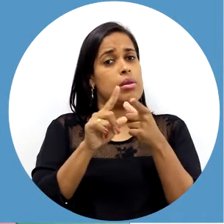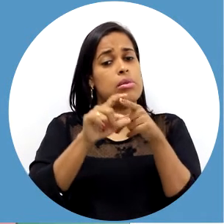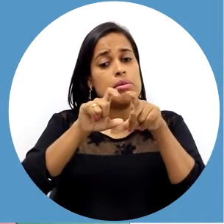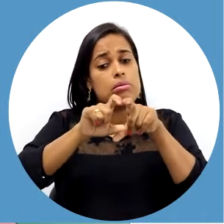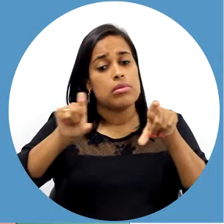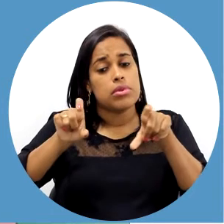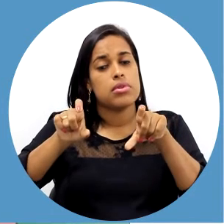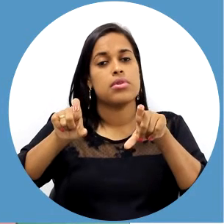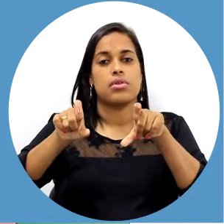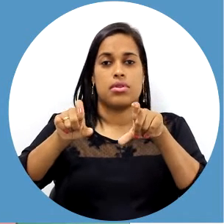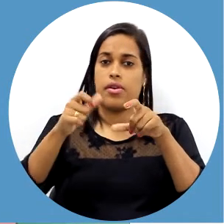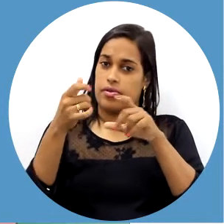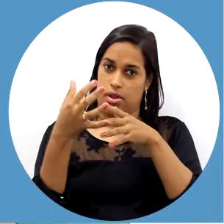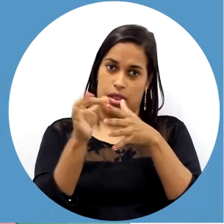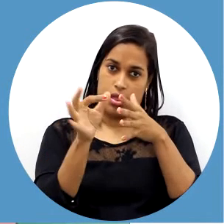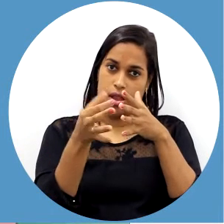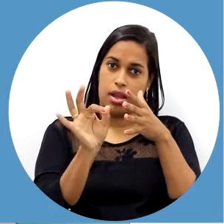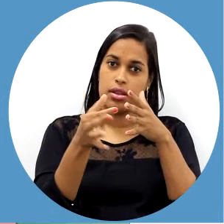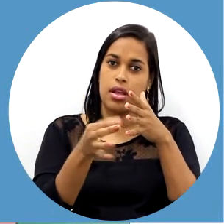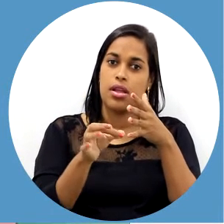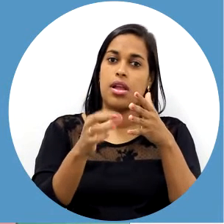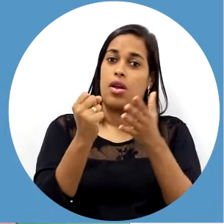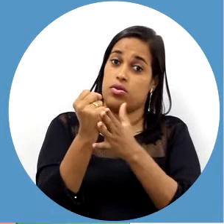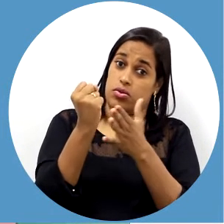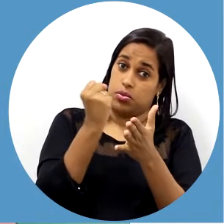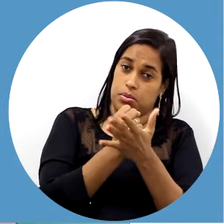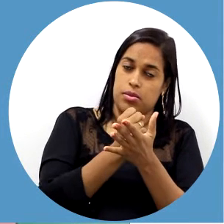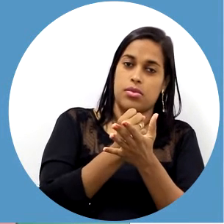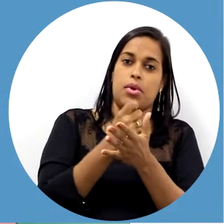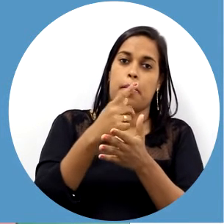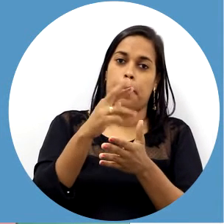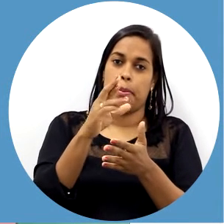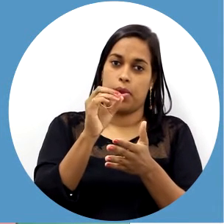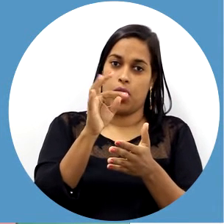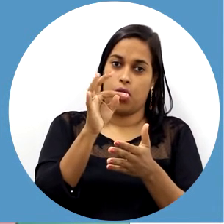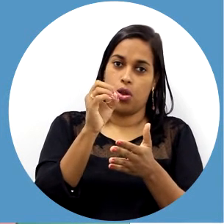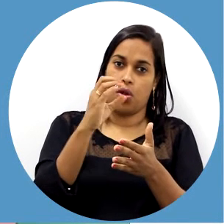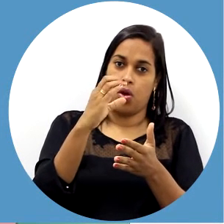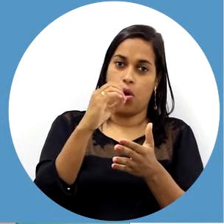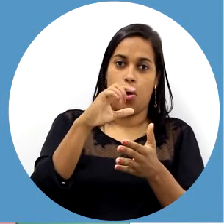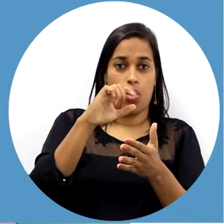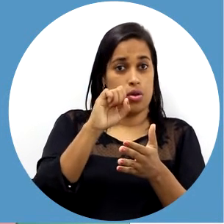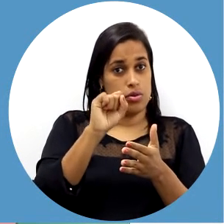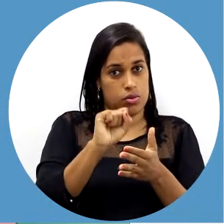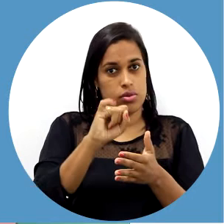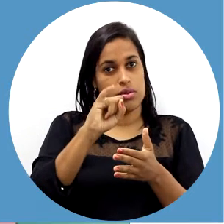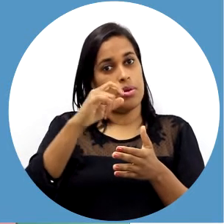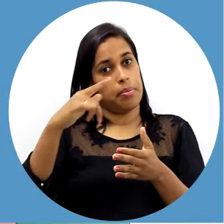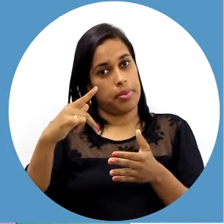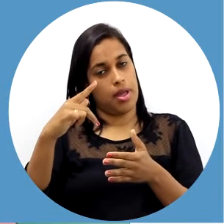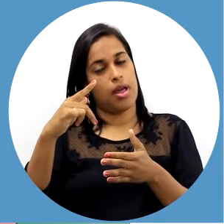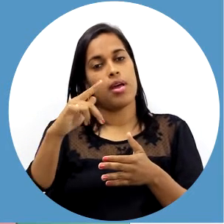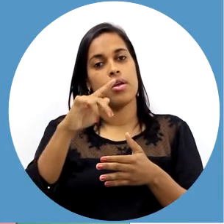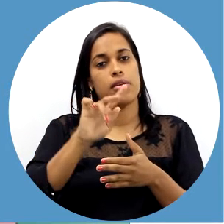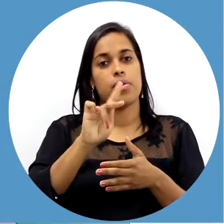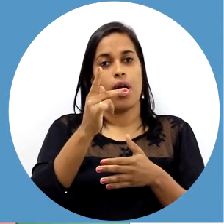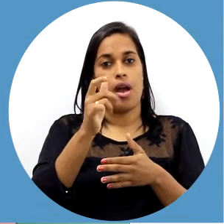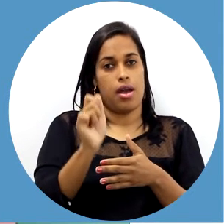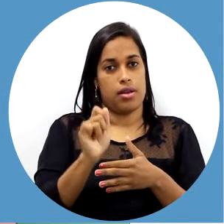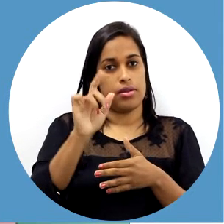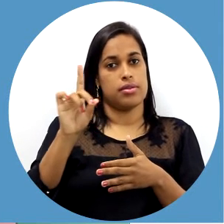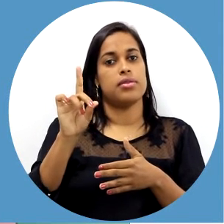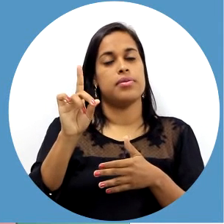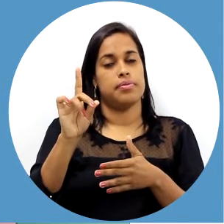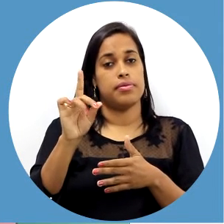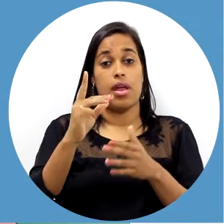ver com endereçamento, a gente vai detalhar ela mais à frente, mas os protocolos mais importantes dessa camada é o IP, o ARP e o RARP.